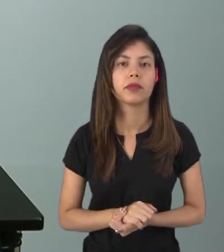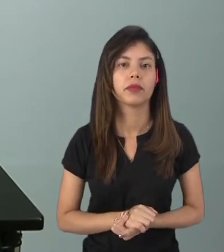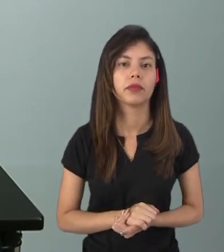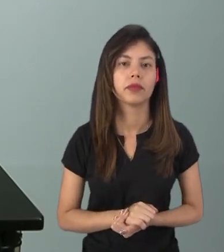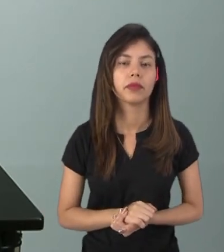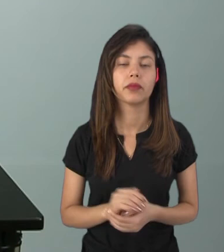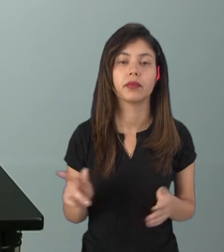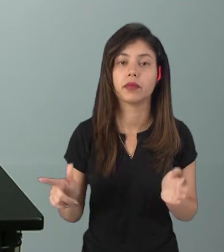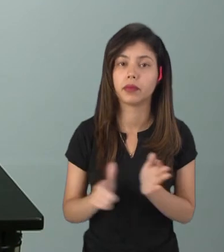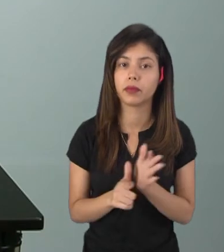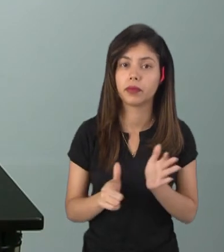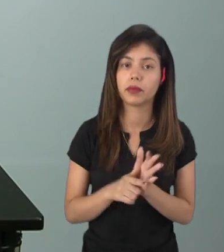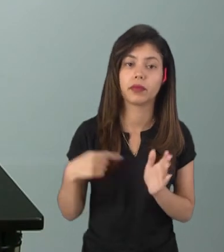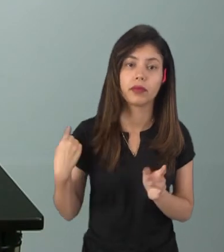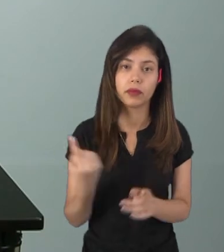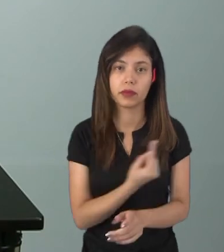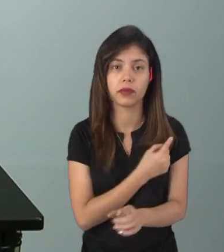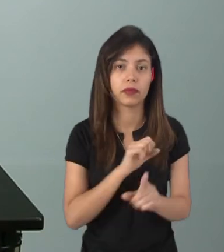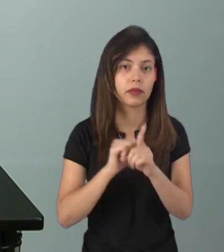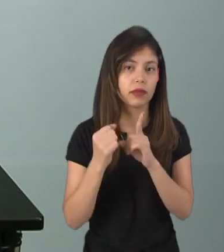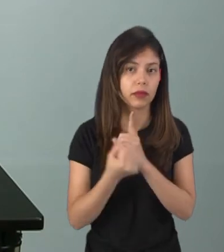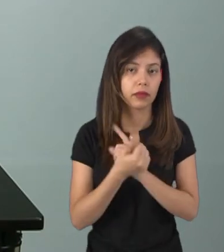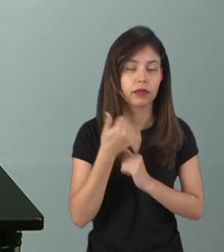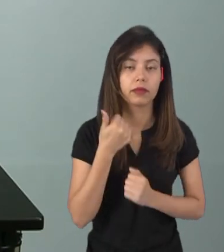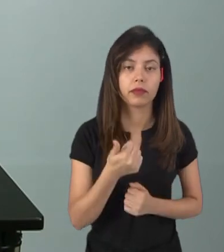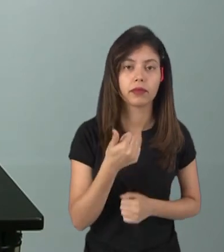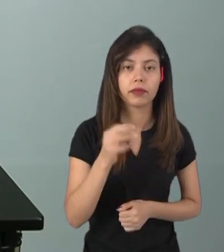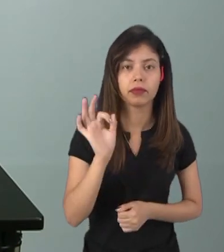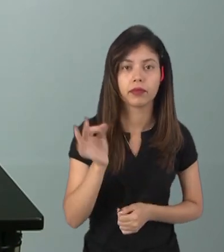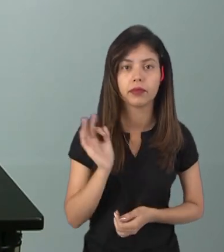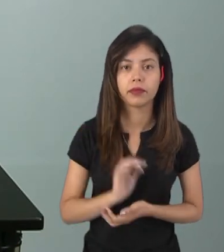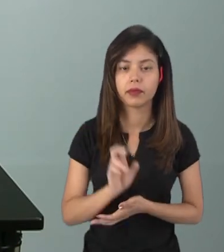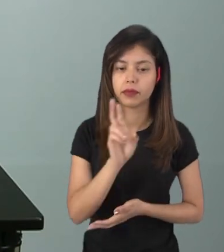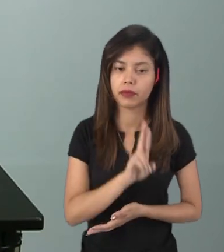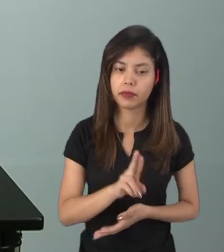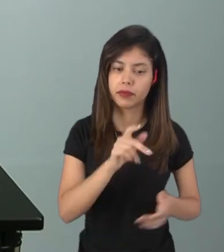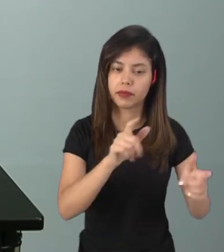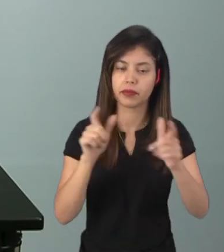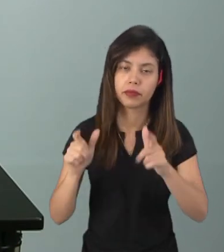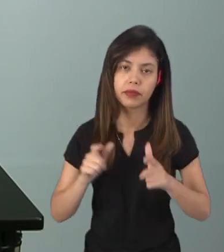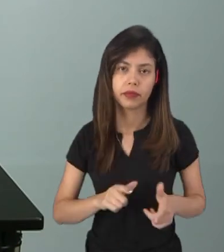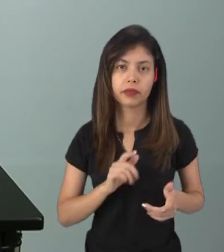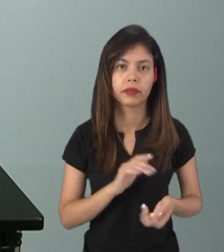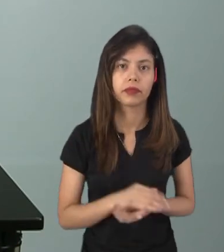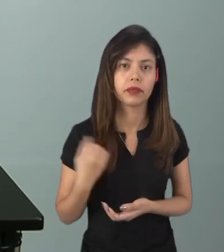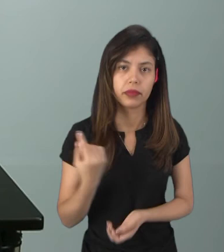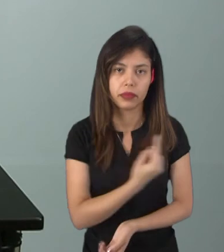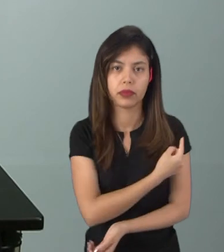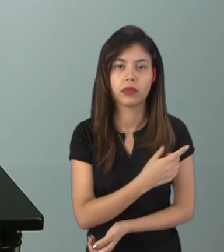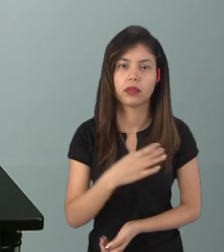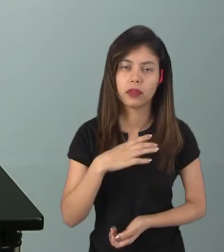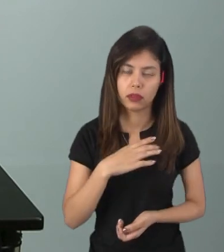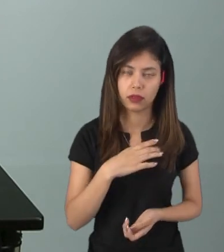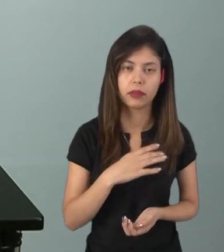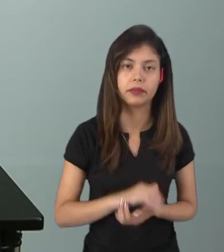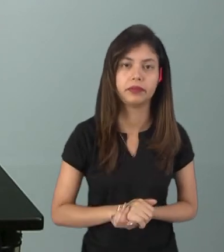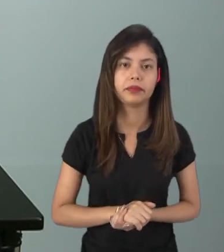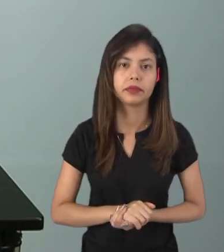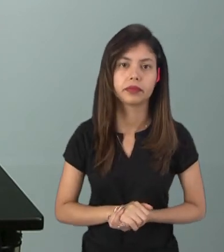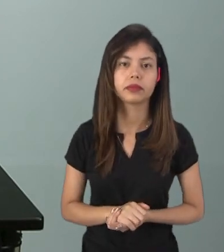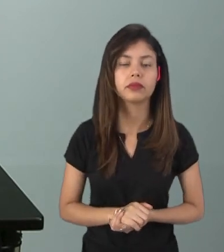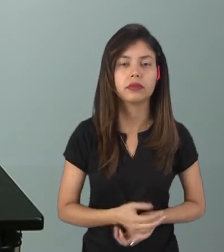o meu papel social, certinho? Então, vamos utilizar os espaços da nossa cidade